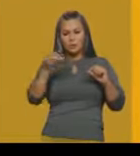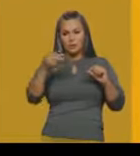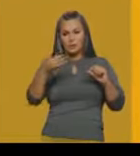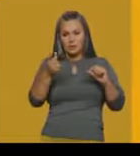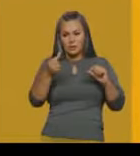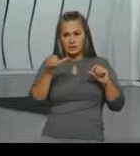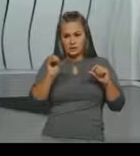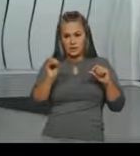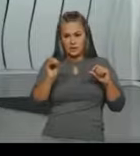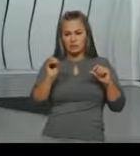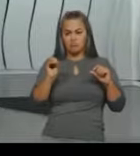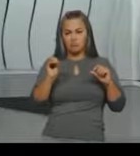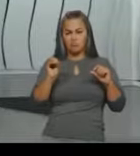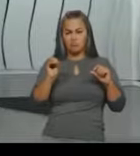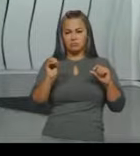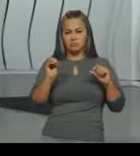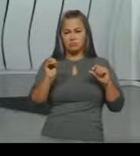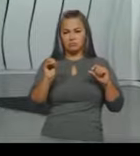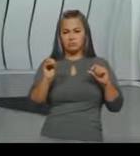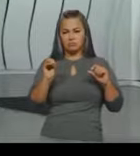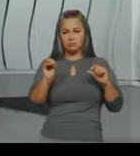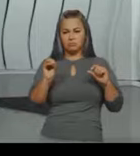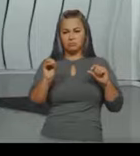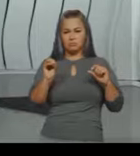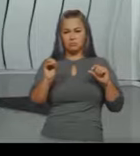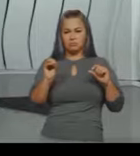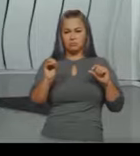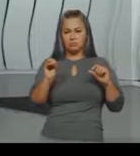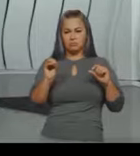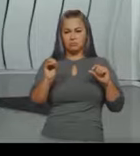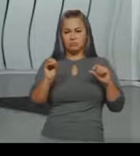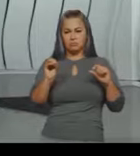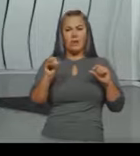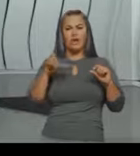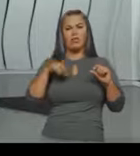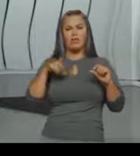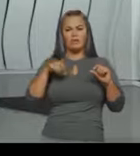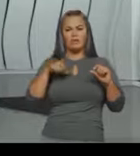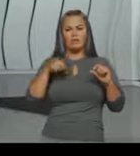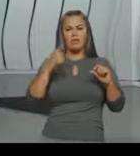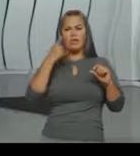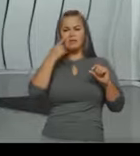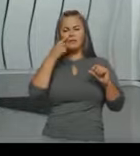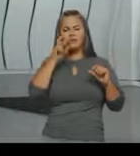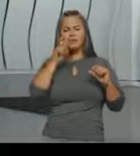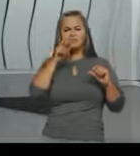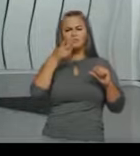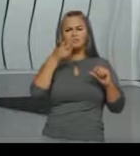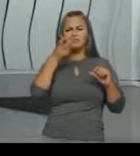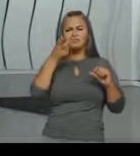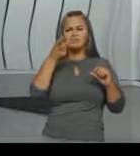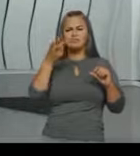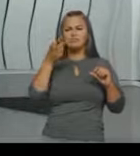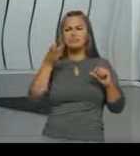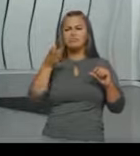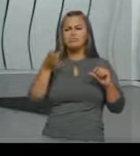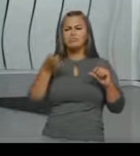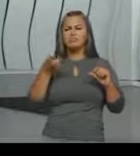tangente. Você vai ver isso logo mais à frente. Tem o tamanho de 90, mas tem umas coisas